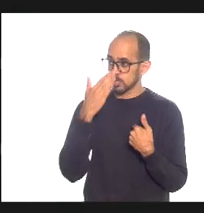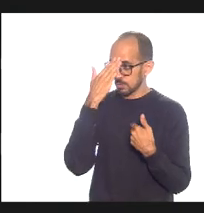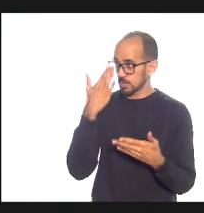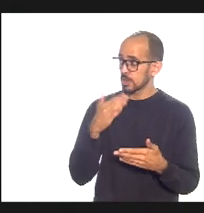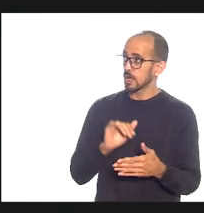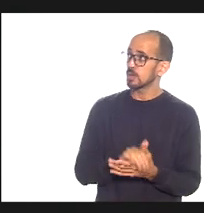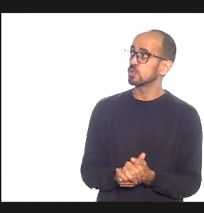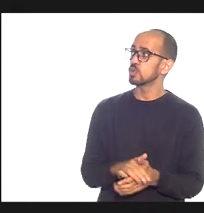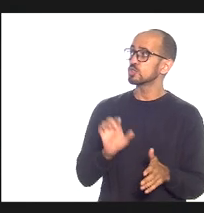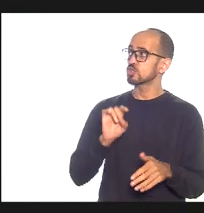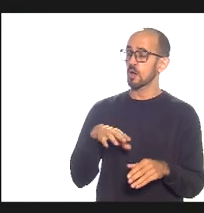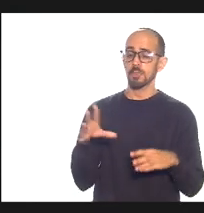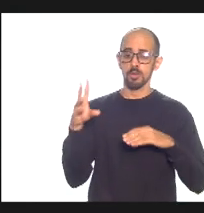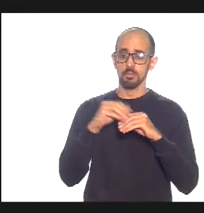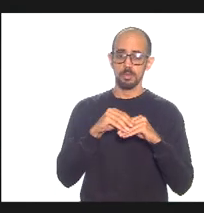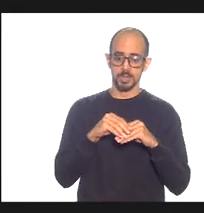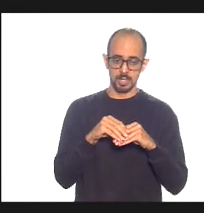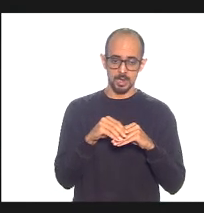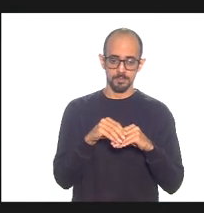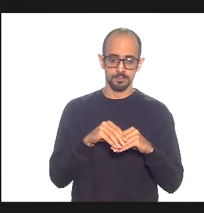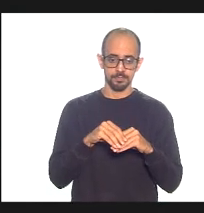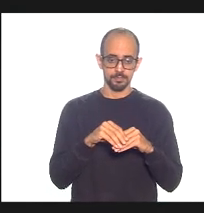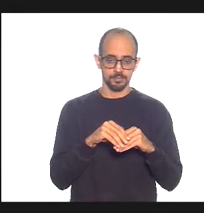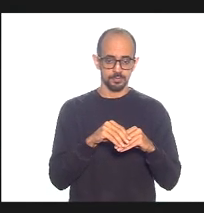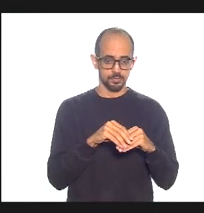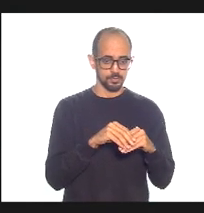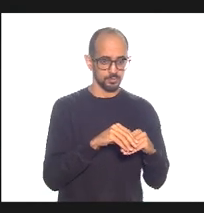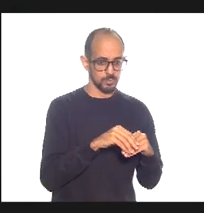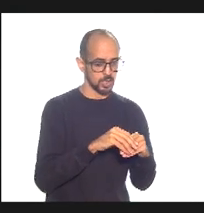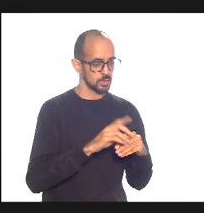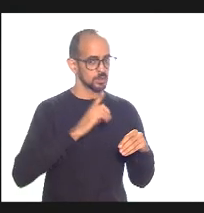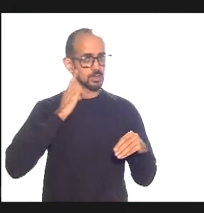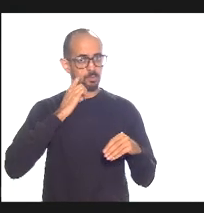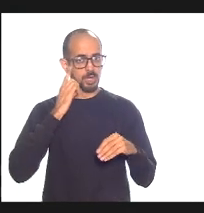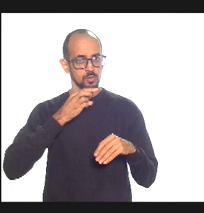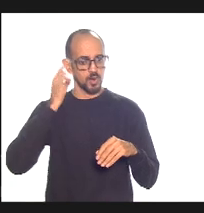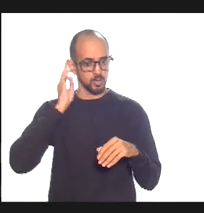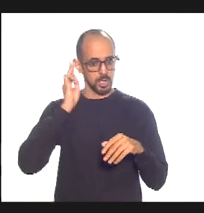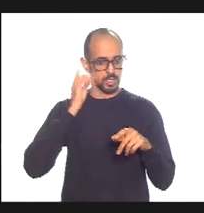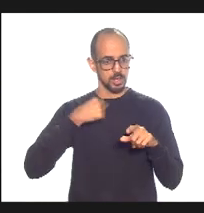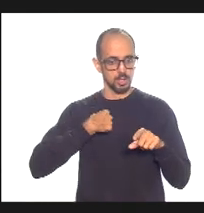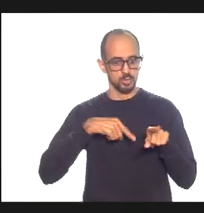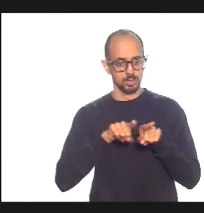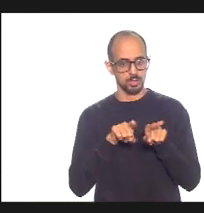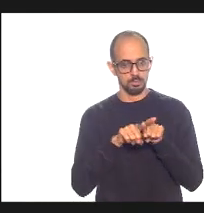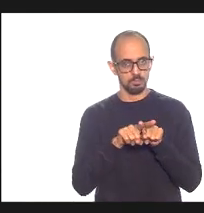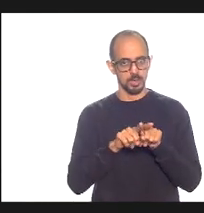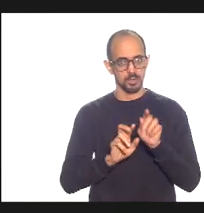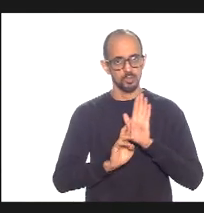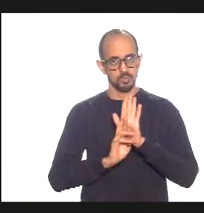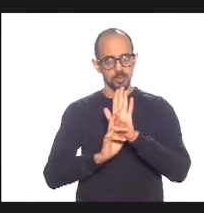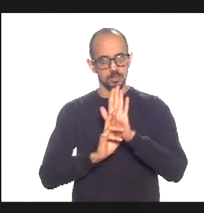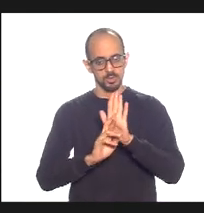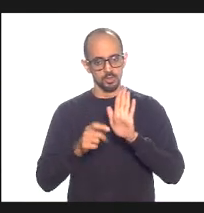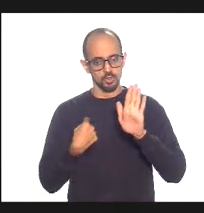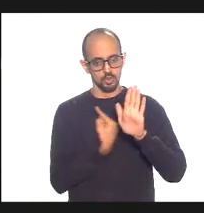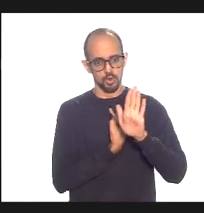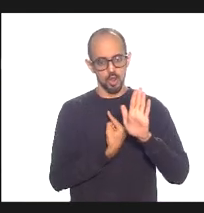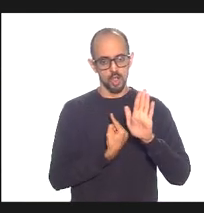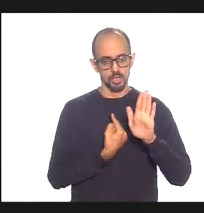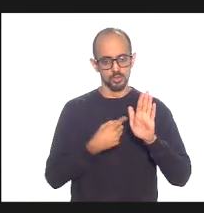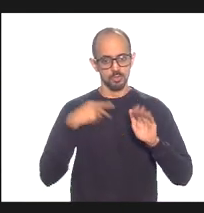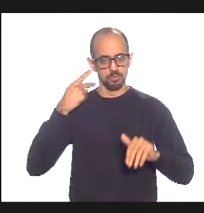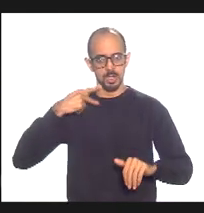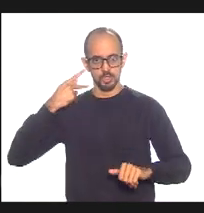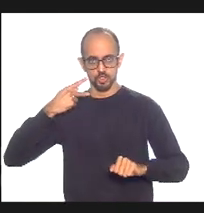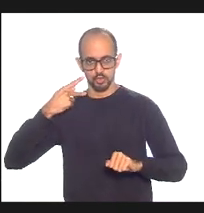Reforçando a fala de Vossa Excelência, deputado Valdec, eu também estou aqui representando né, nossa bancada, em solidariedade ao nosso